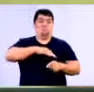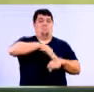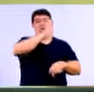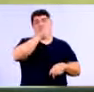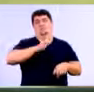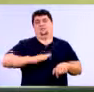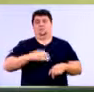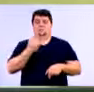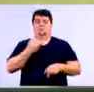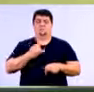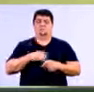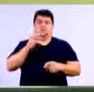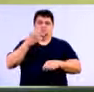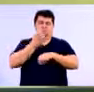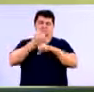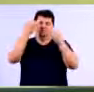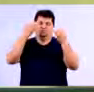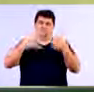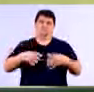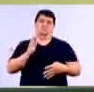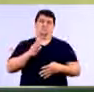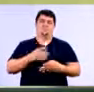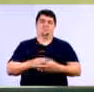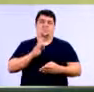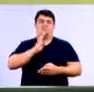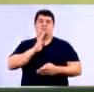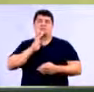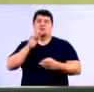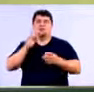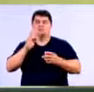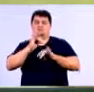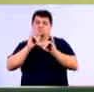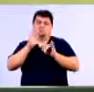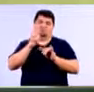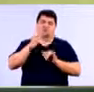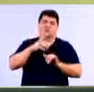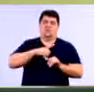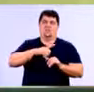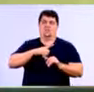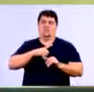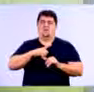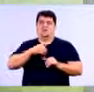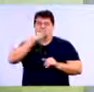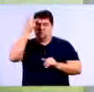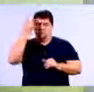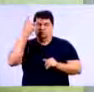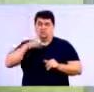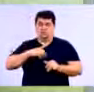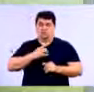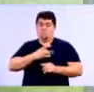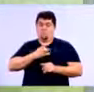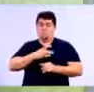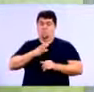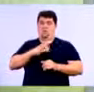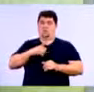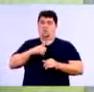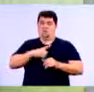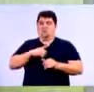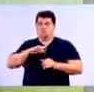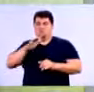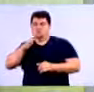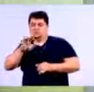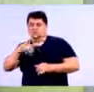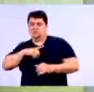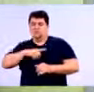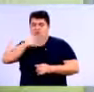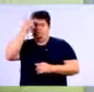nós já discutimos nessa disciplina, né? E aí, legal que a professora comentou, é que existe o conservador, o moderado e o agressivo.